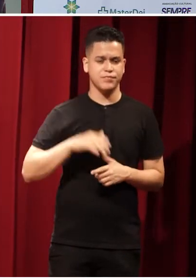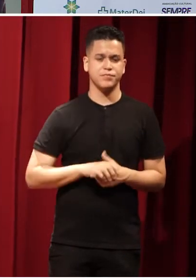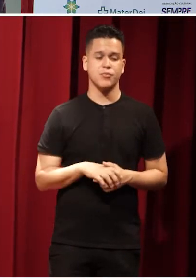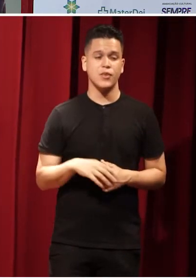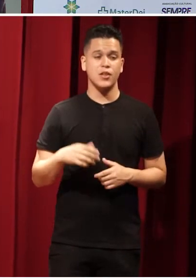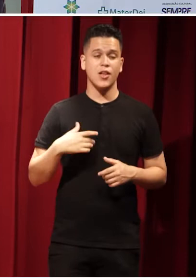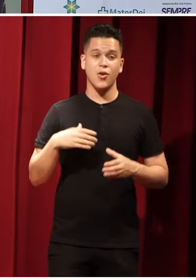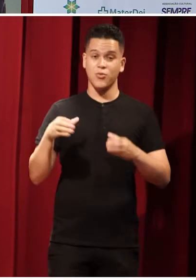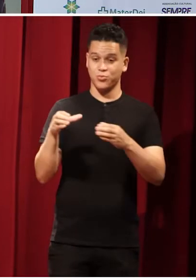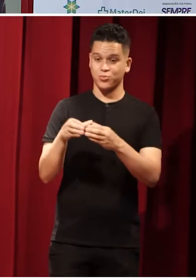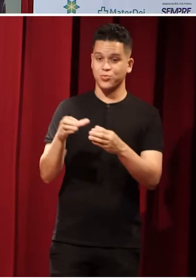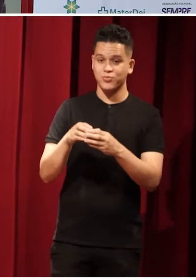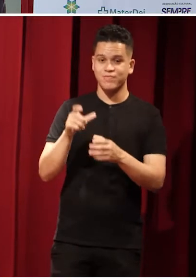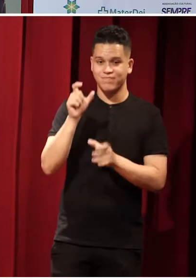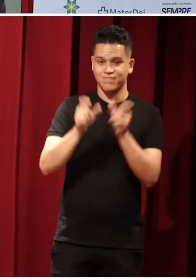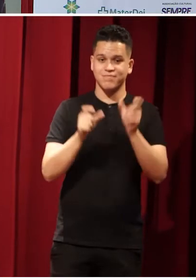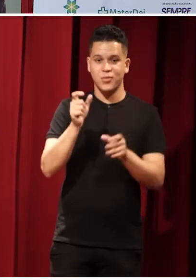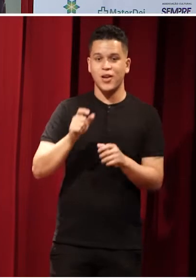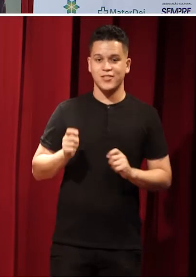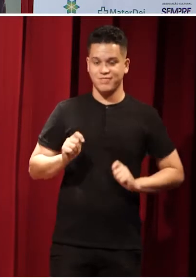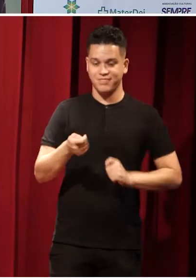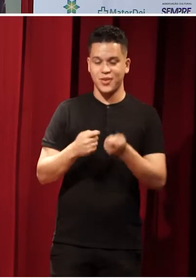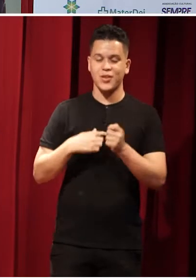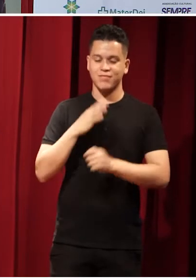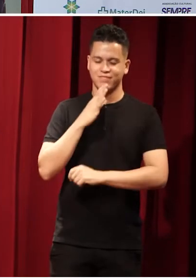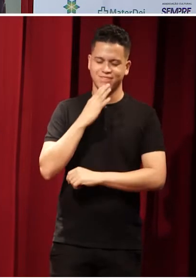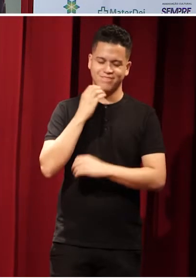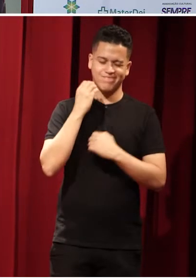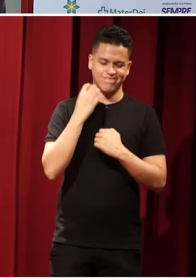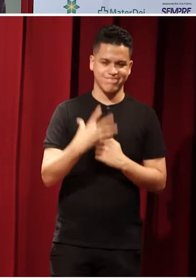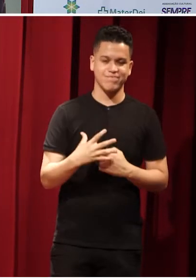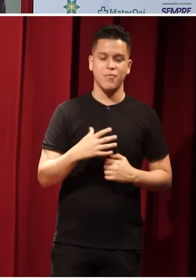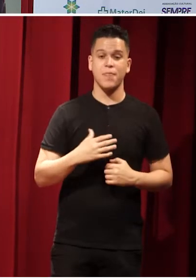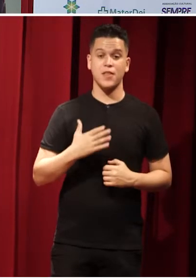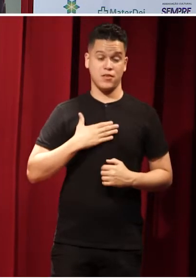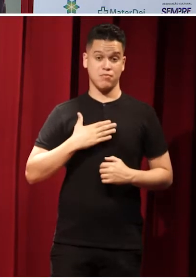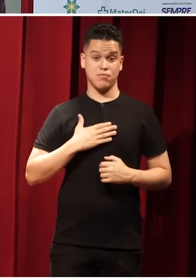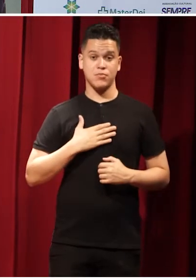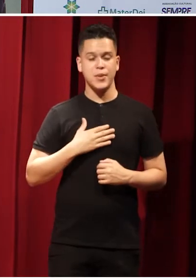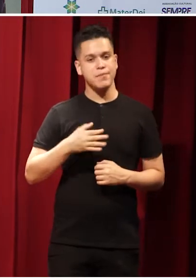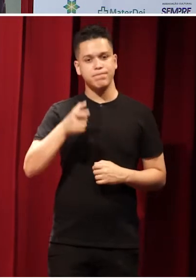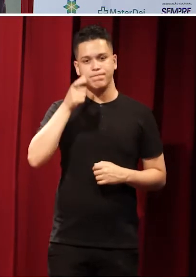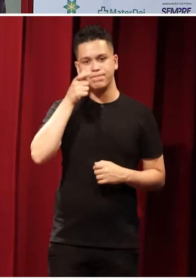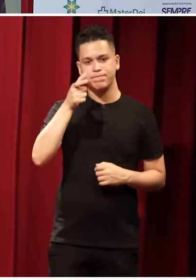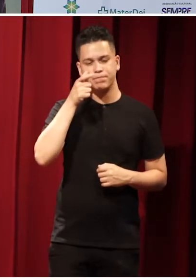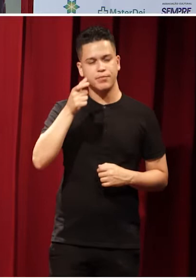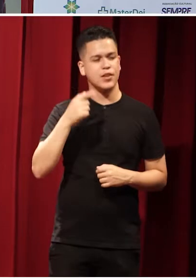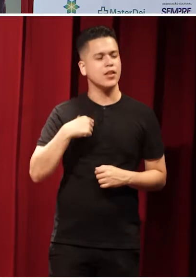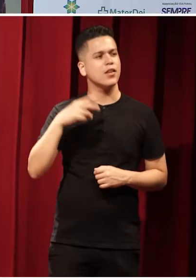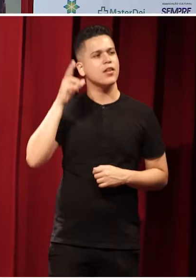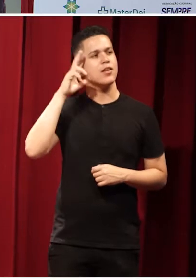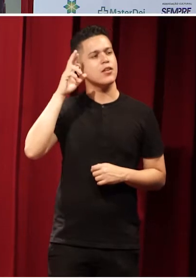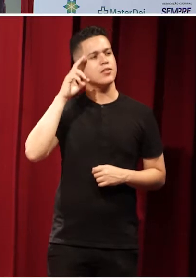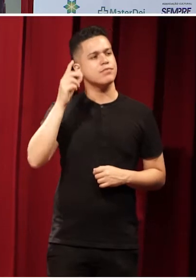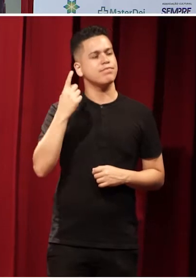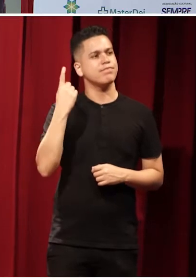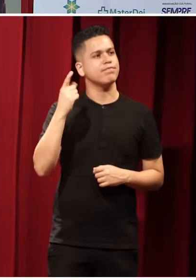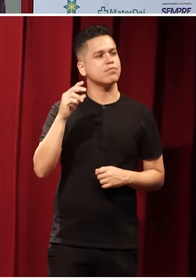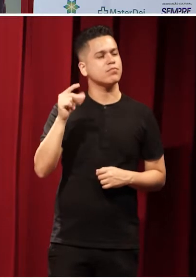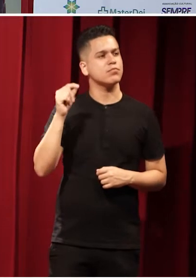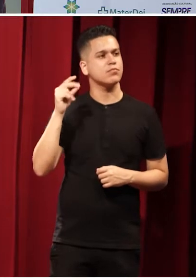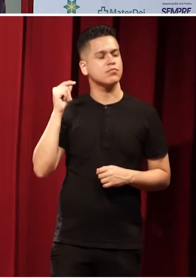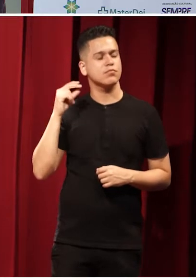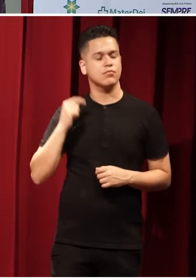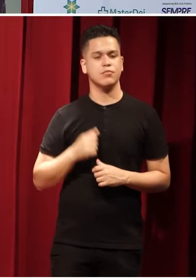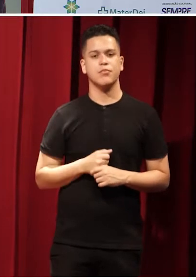fui chefe de departamento. Então, essa é uma tribo que eu conheço muito bem. Para mim, pessoalmente, foi extremamente